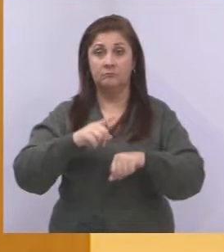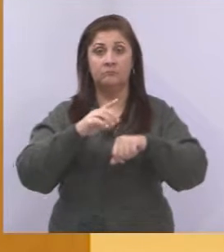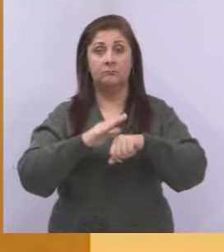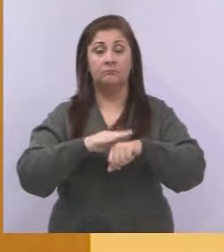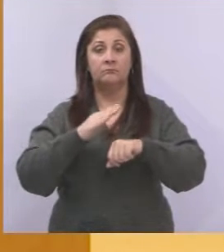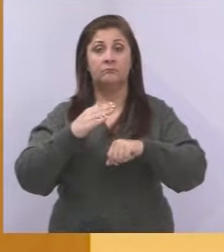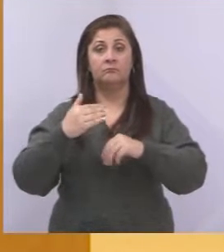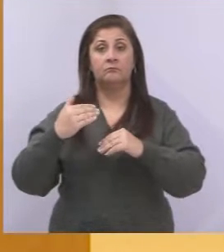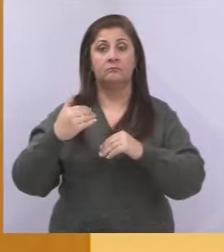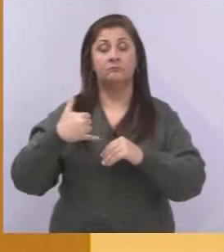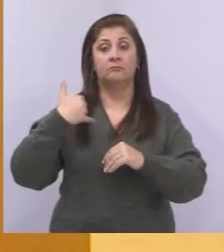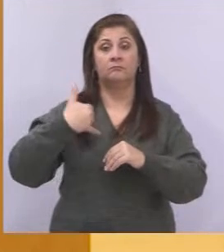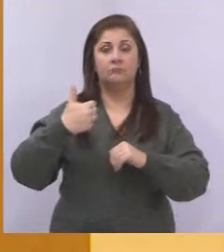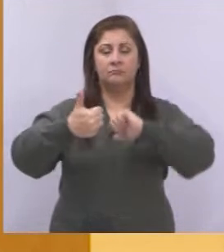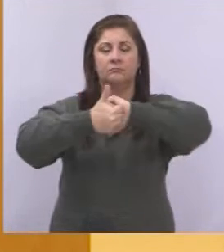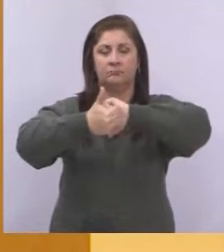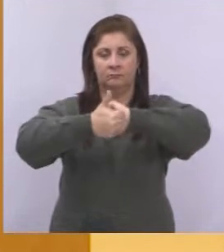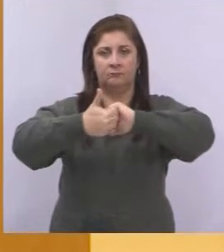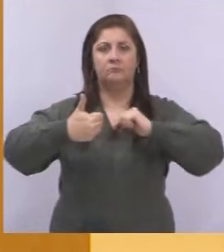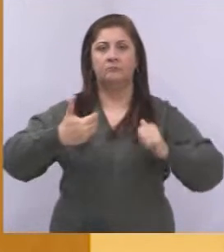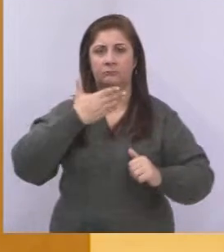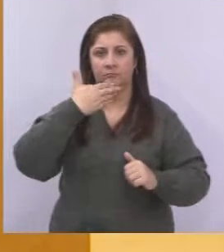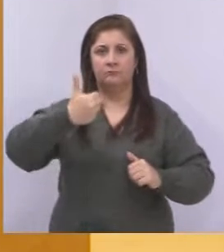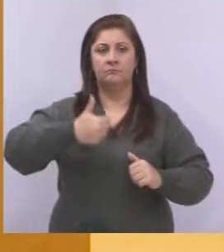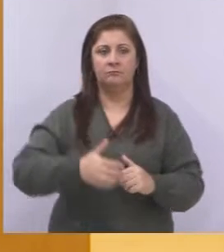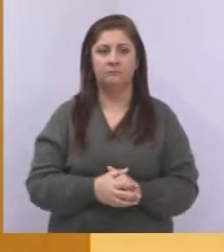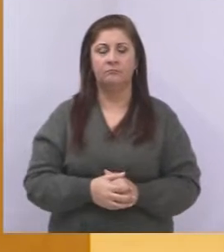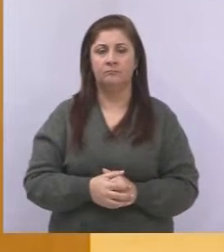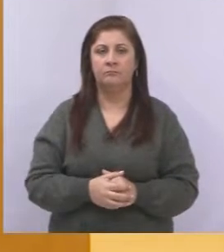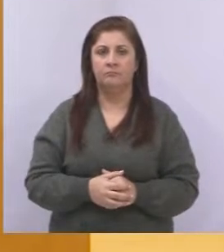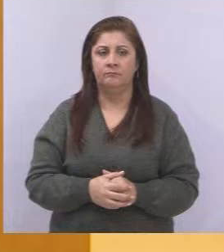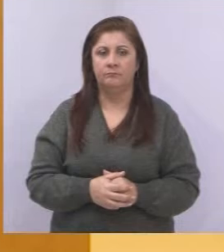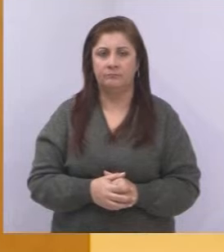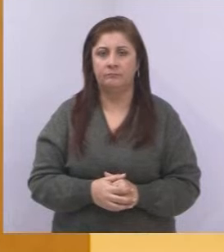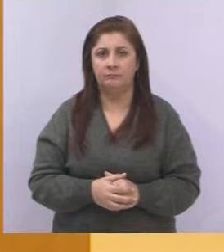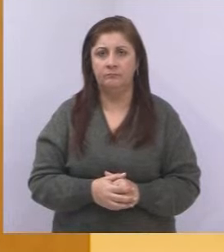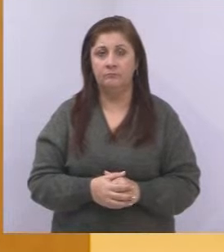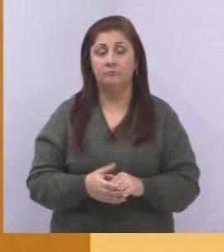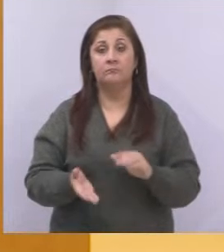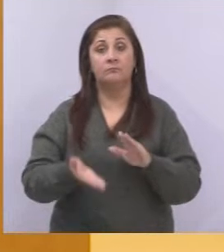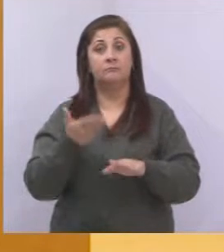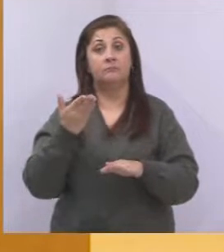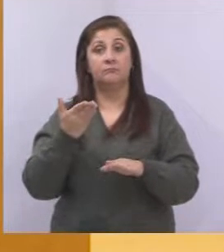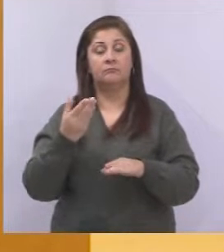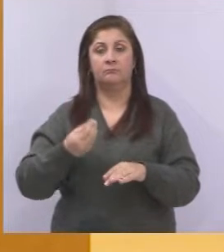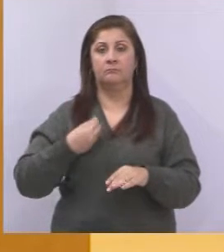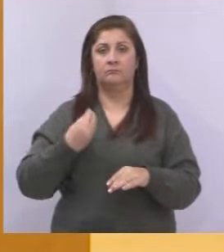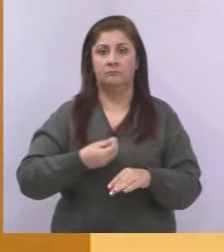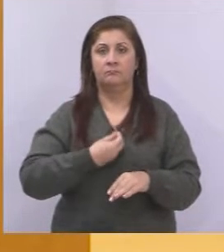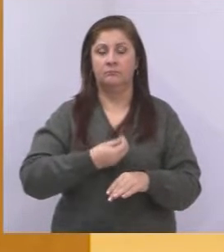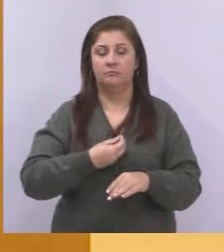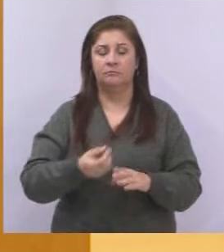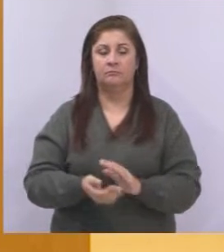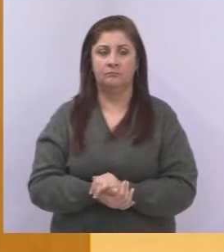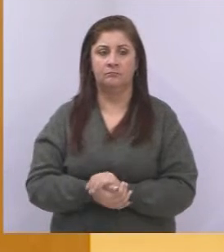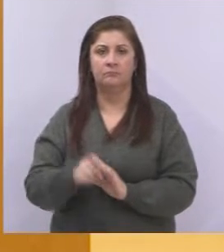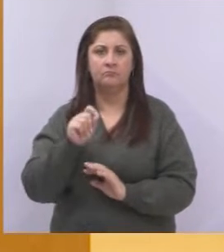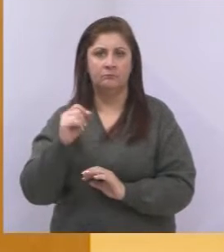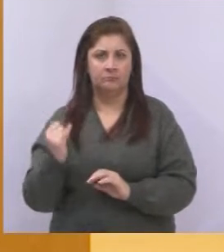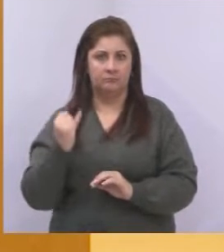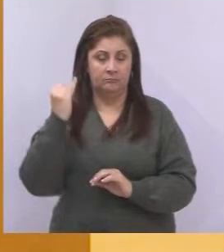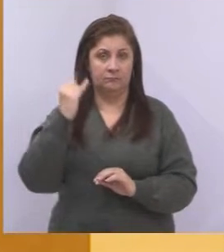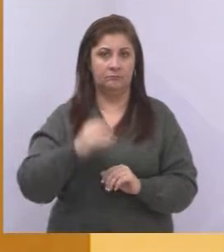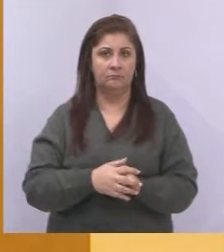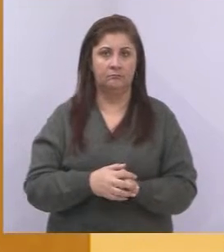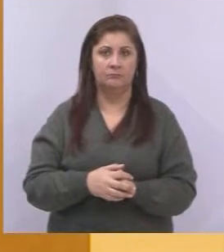aumentando aí a qualidade de vida, né? E, consequentemente, aumentando a expectativa de vida. O que é importante também